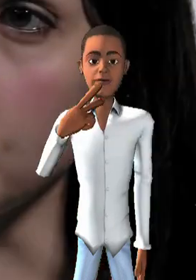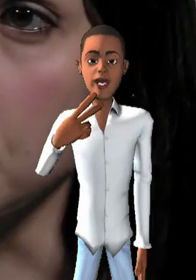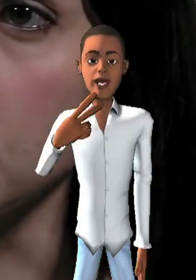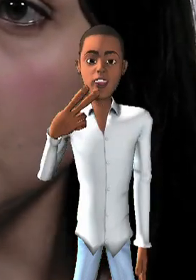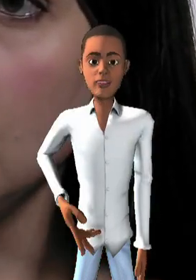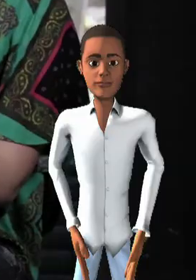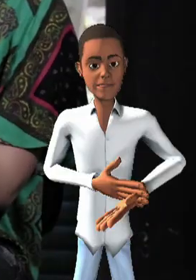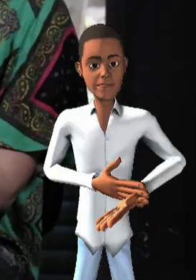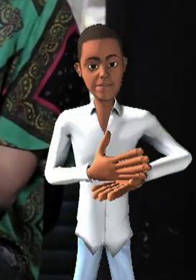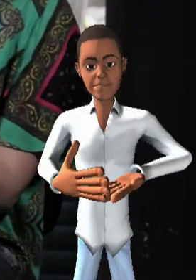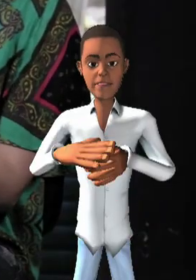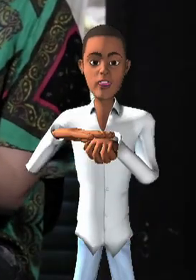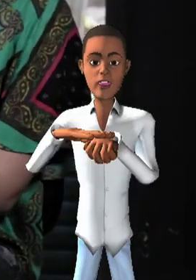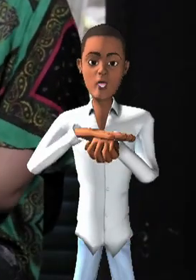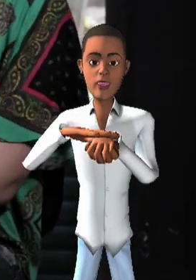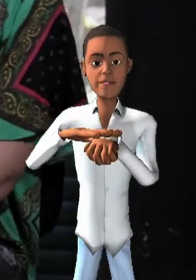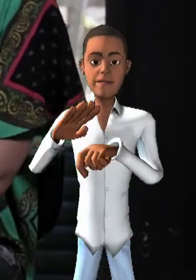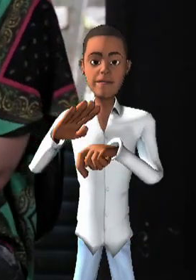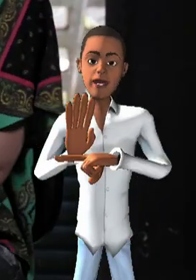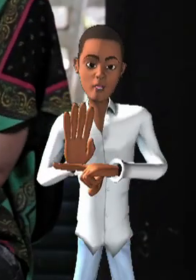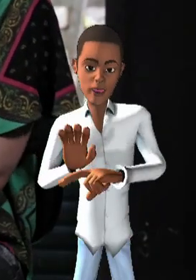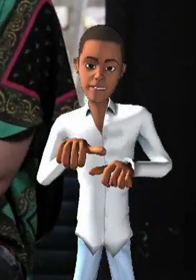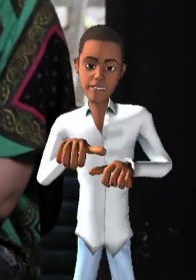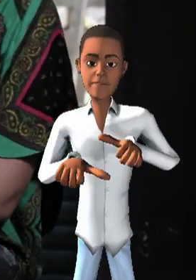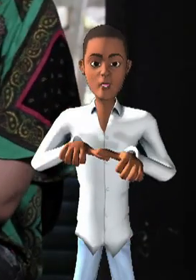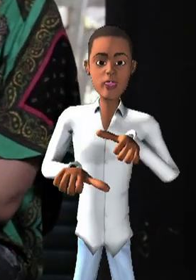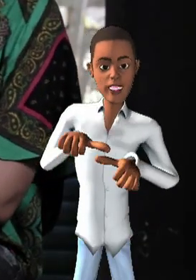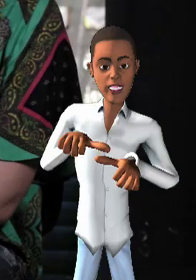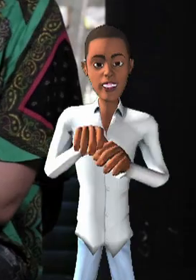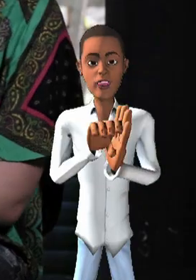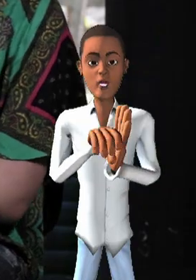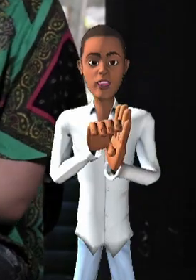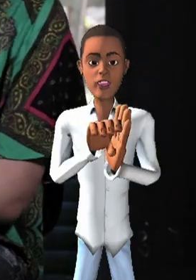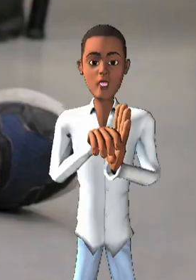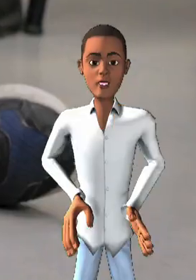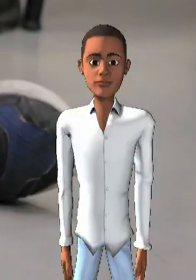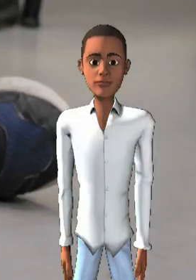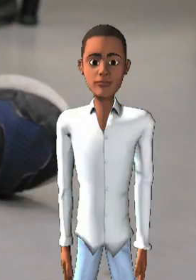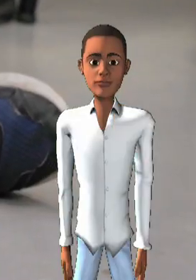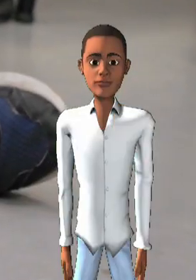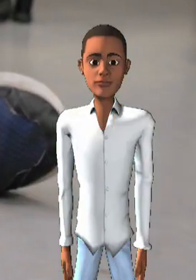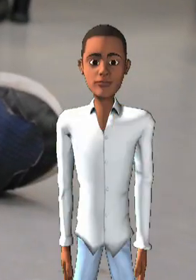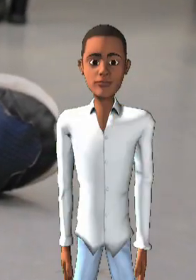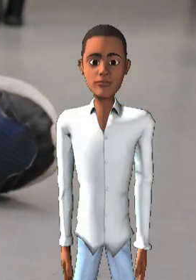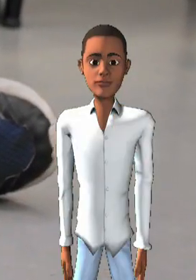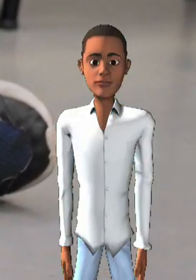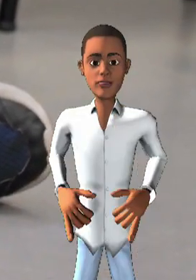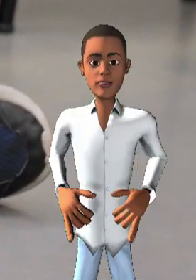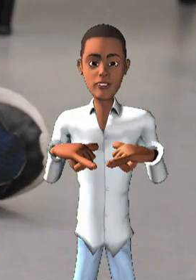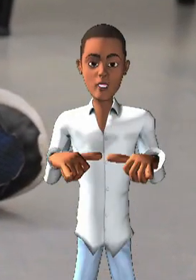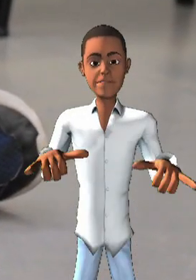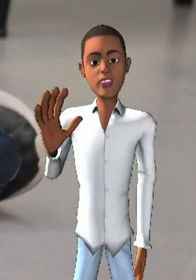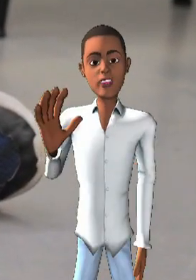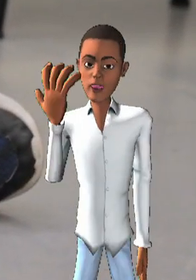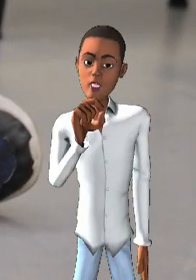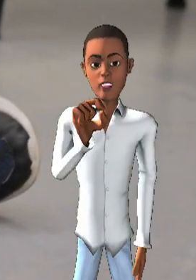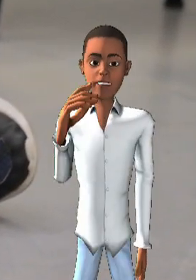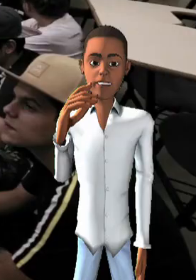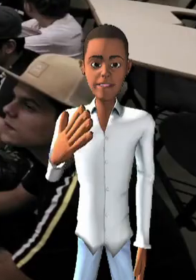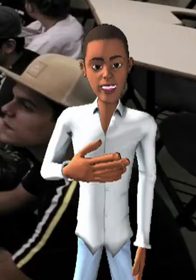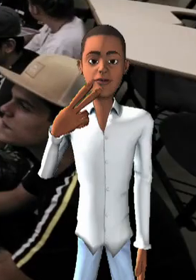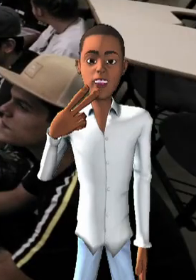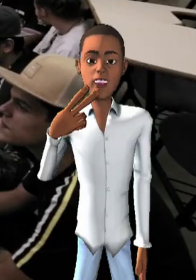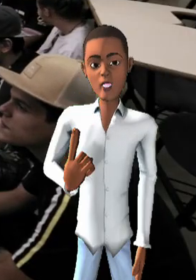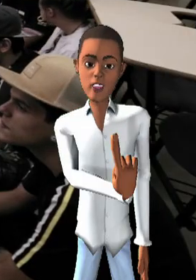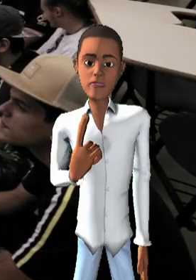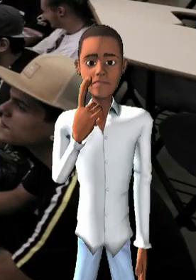confortável para o aluno. E a partir disso, que ocorra a desconstrução de alguns conceitos, né? Falaram com vocês o que vai rolar? A